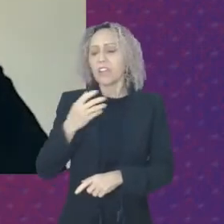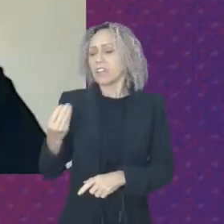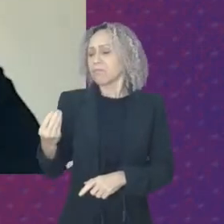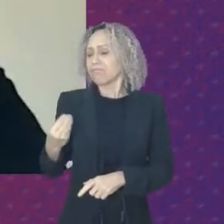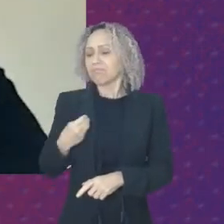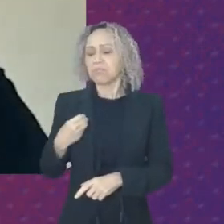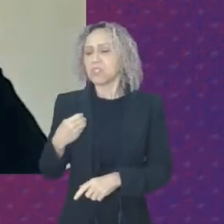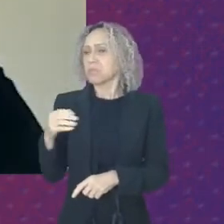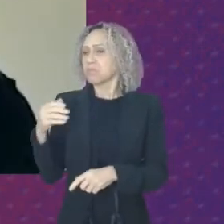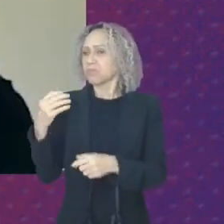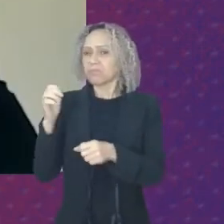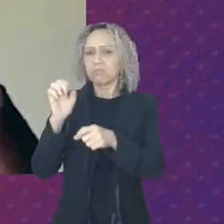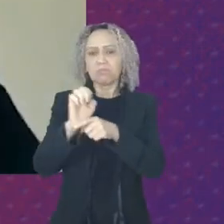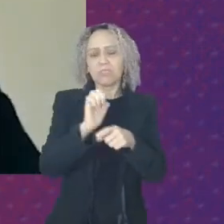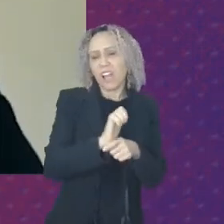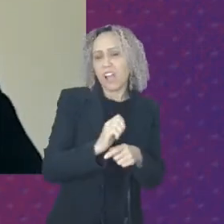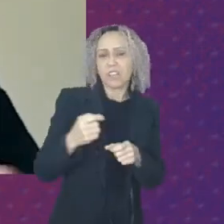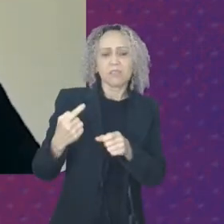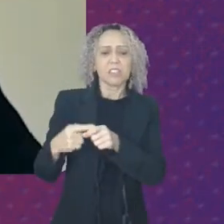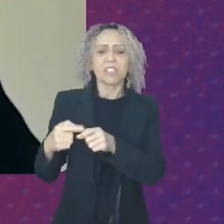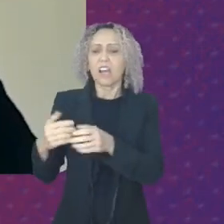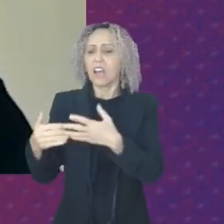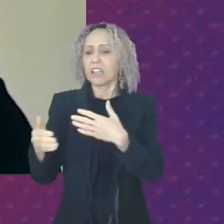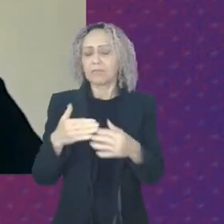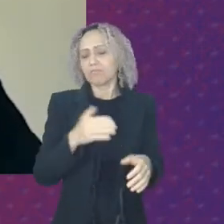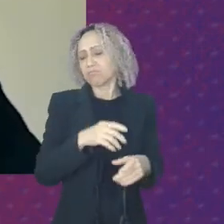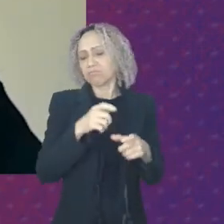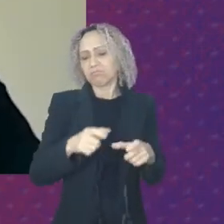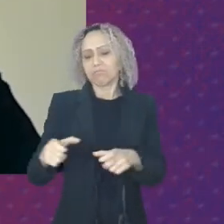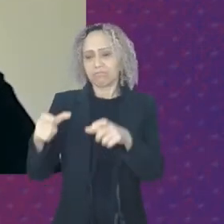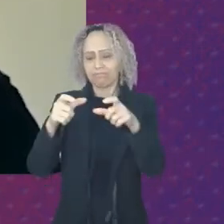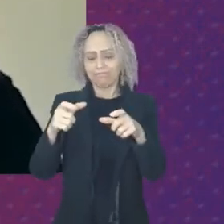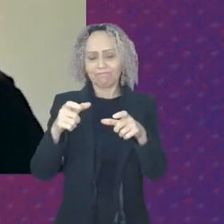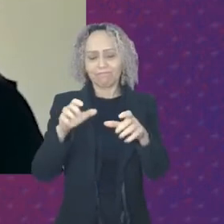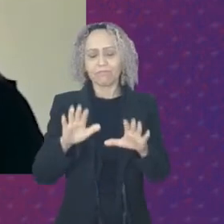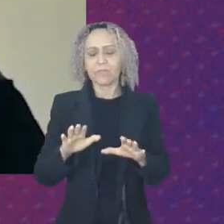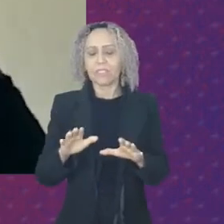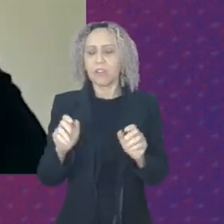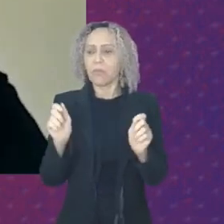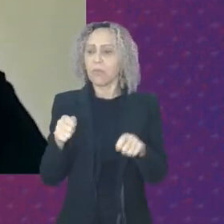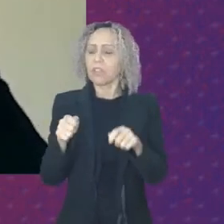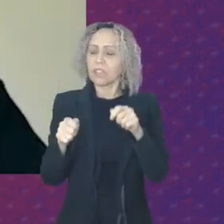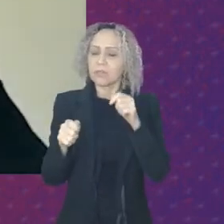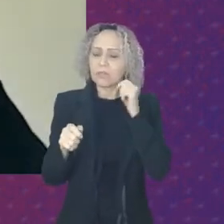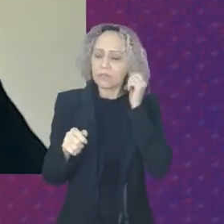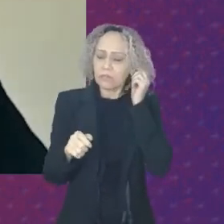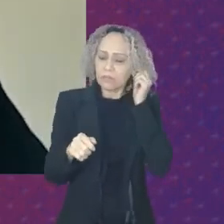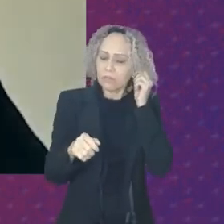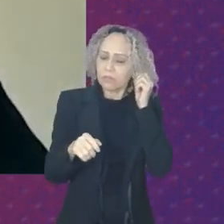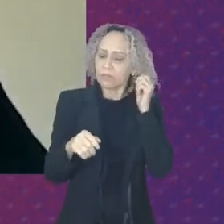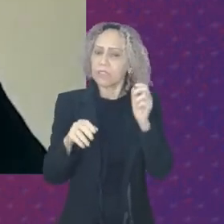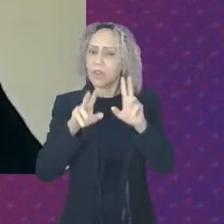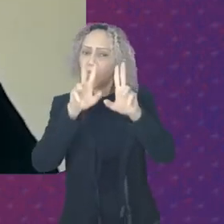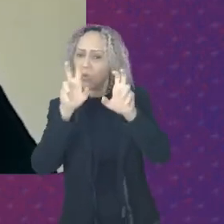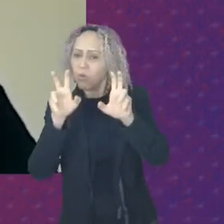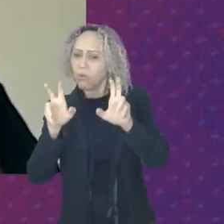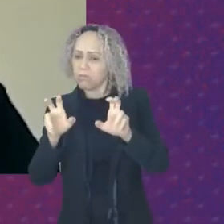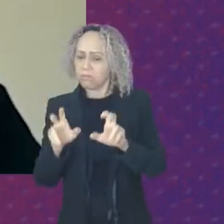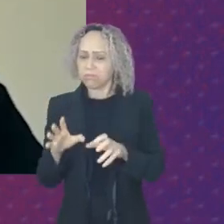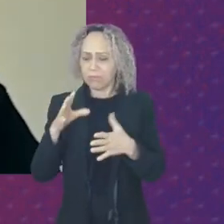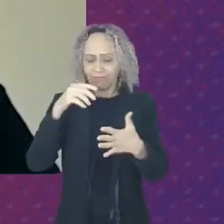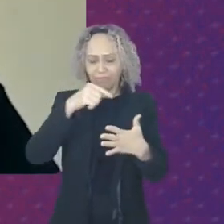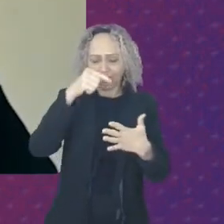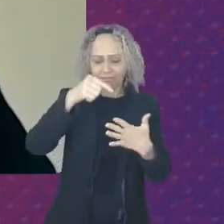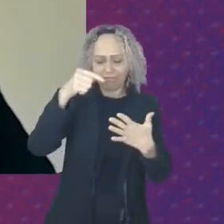Nós podemos pegar esse pacote, dividi-lo e poder tratar de cada uma das leis que foram aprovadas dentro desse pacote. Nós podemos pegar uma